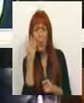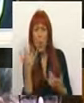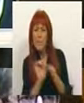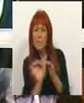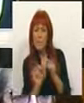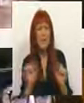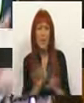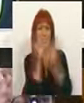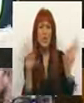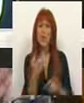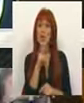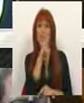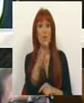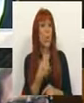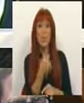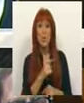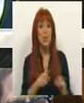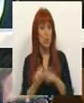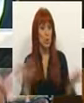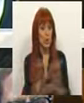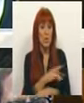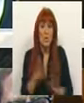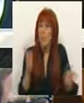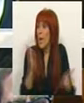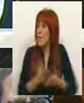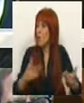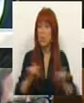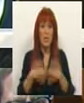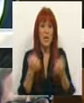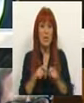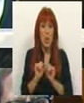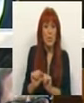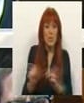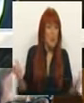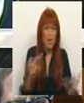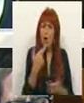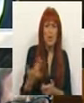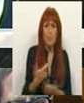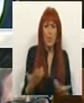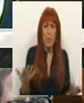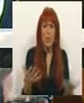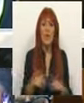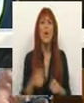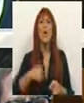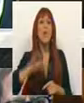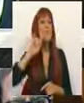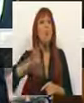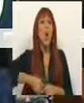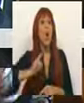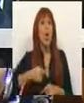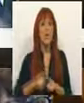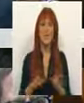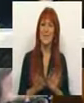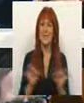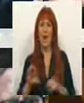não esclareceu, nem sequer respondeu a perguntas dos jornalistas, já não digo só dos partidos da oposição, e o que nós sabemos, à